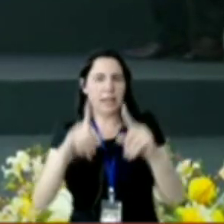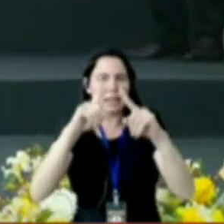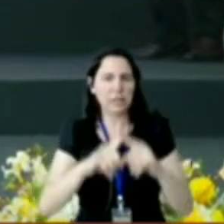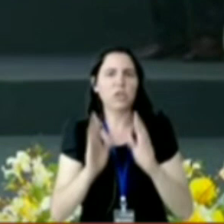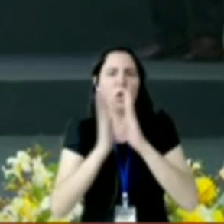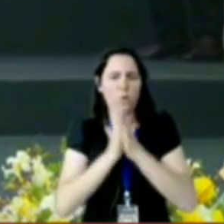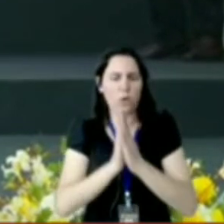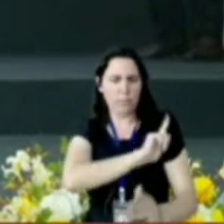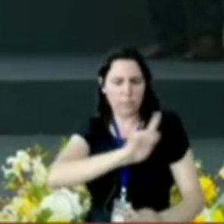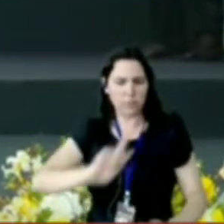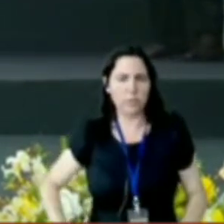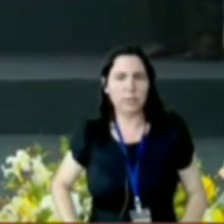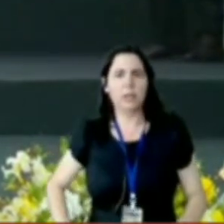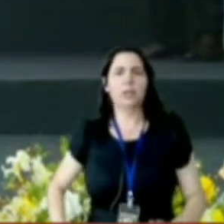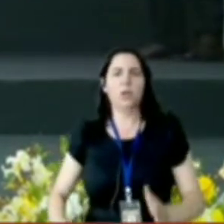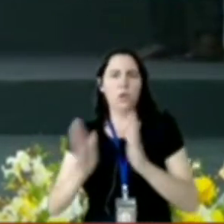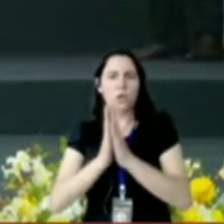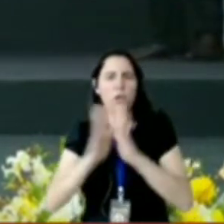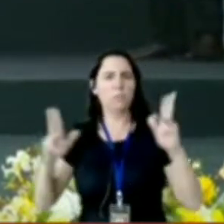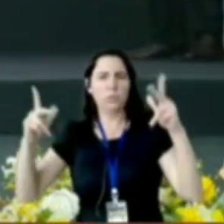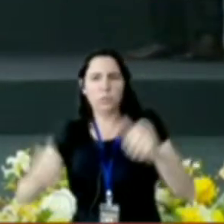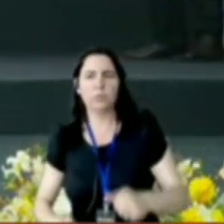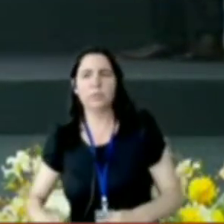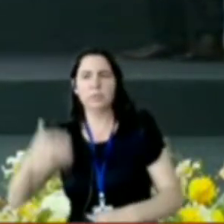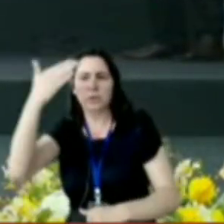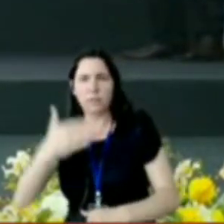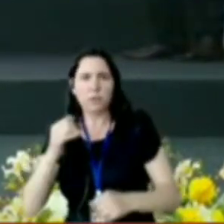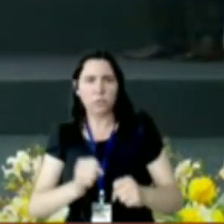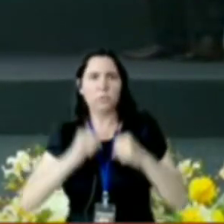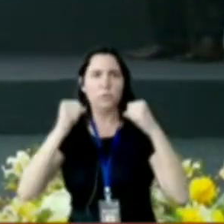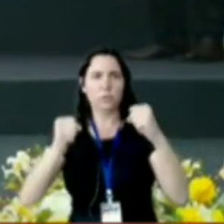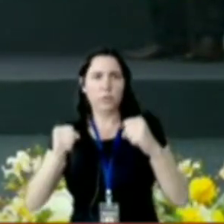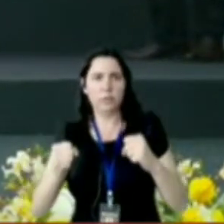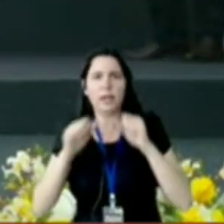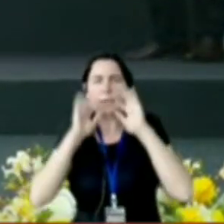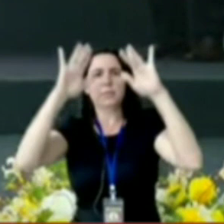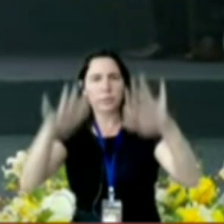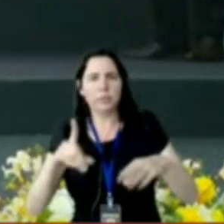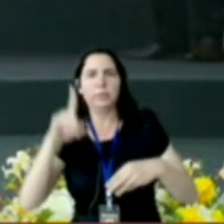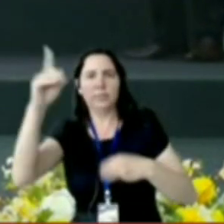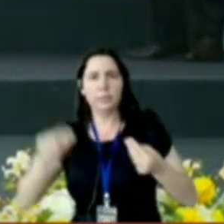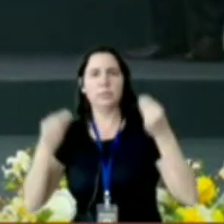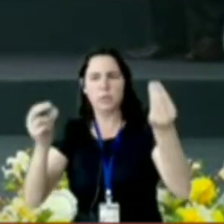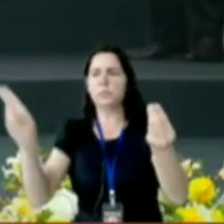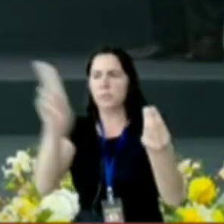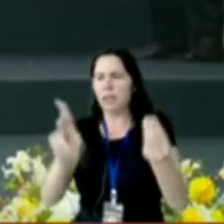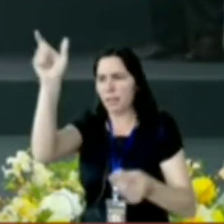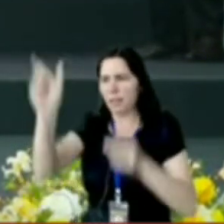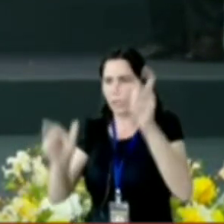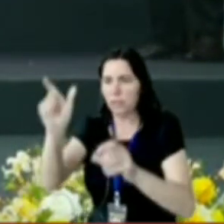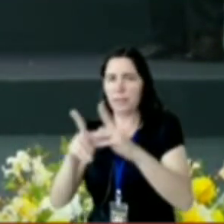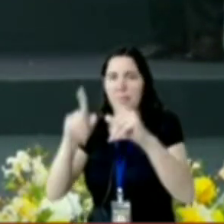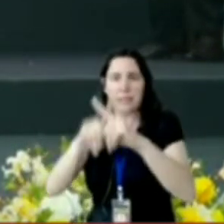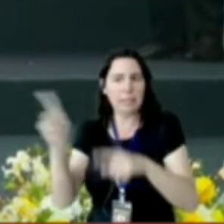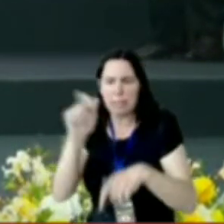pelas autoridades, ora pelos políticos, jejua por eles, abençoa eles, e Deus pode até usar eles lá, mas a igreja não